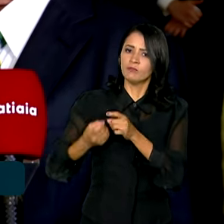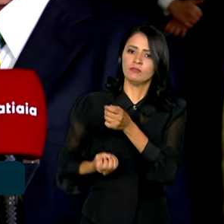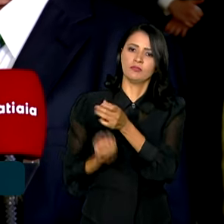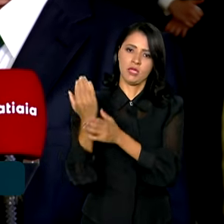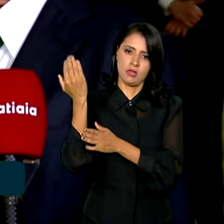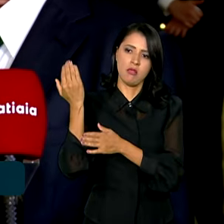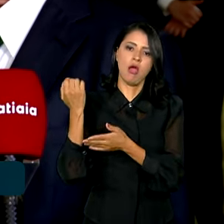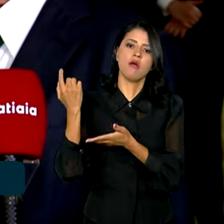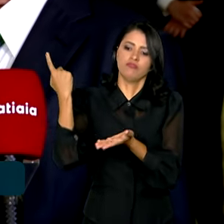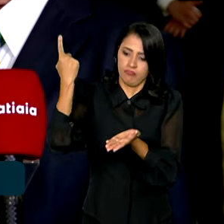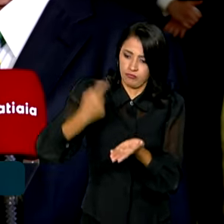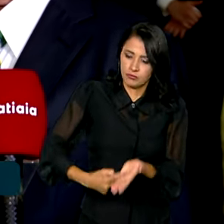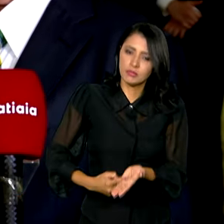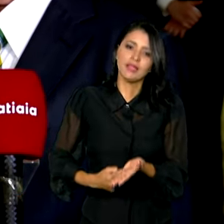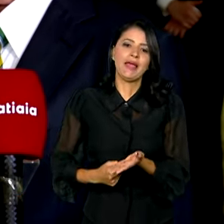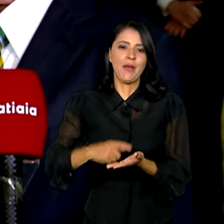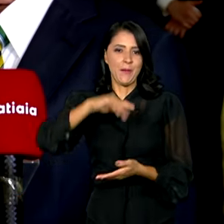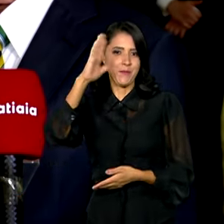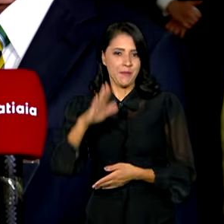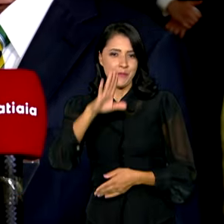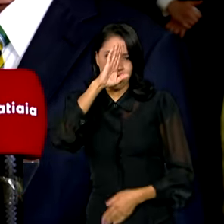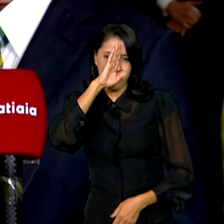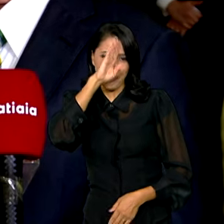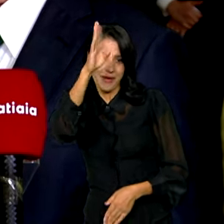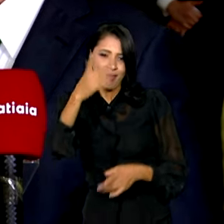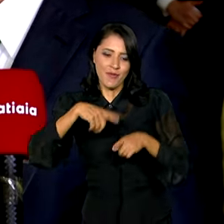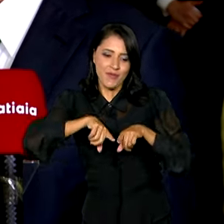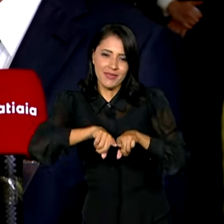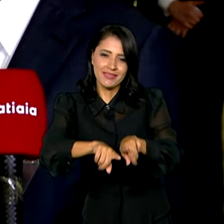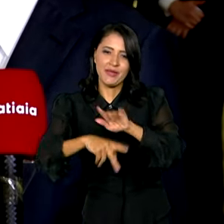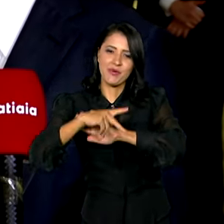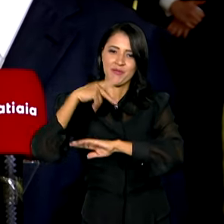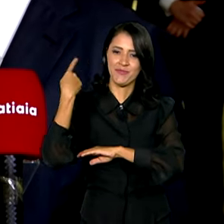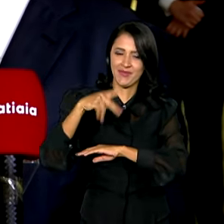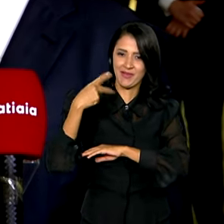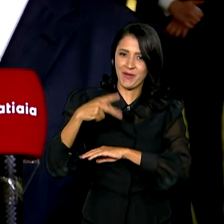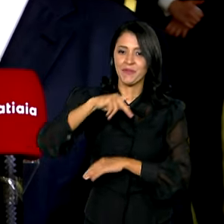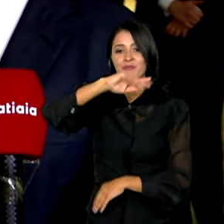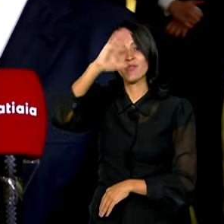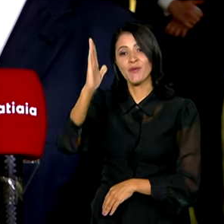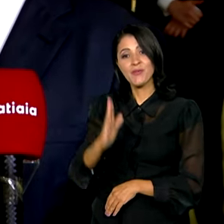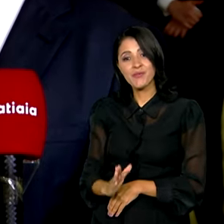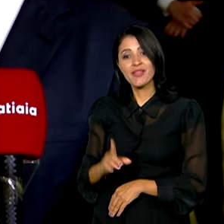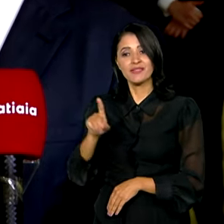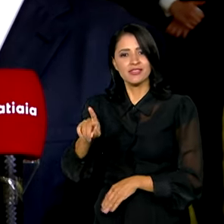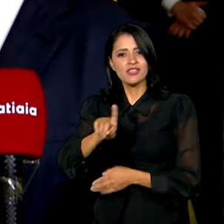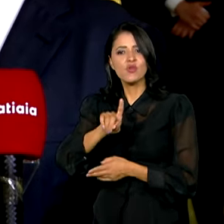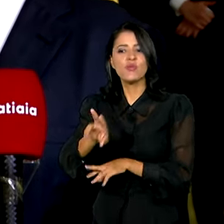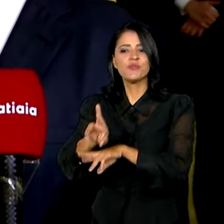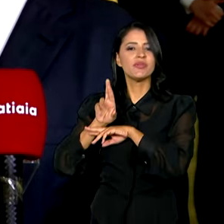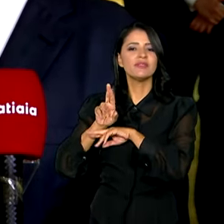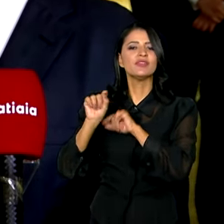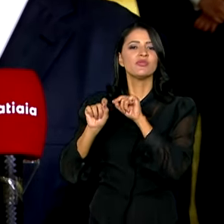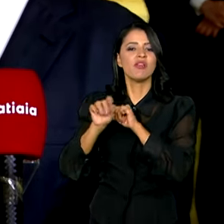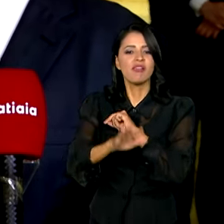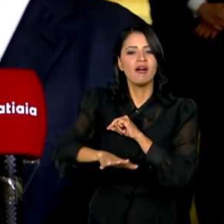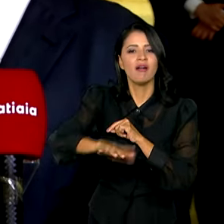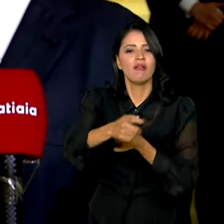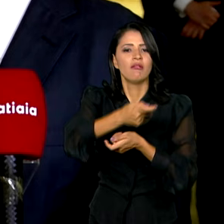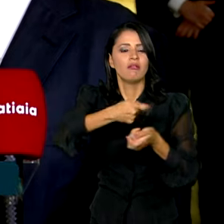O Brasil é o principal parceiro do Paraguai. O Brasil representa nas diferentes áreas do